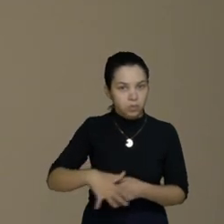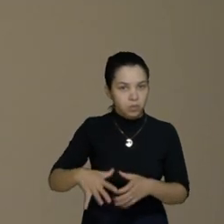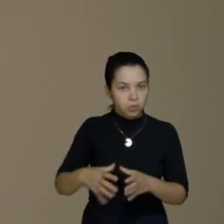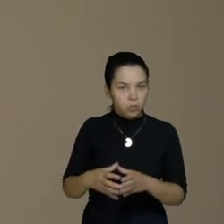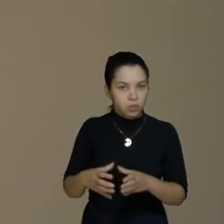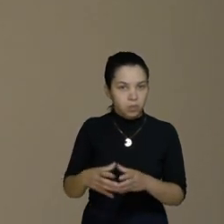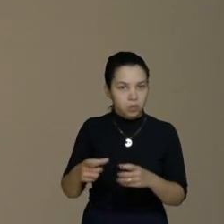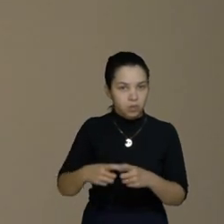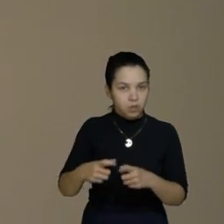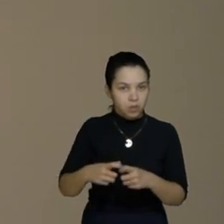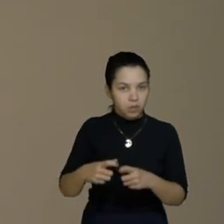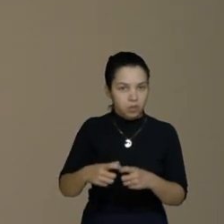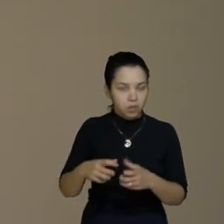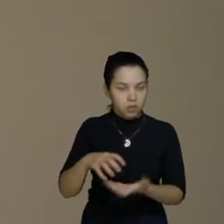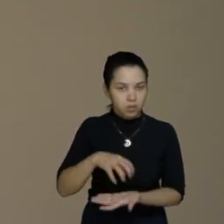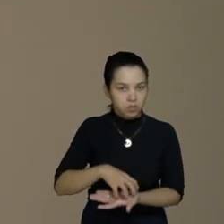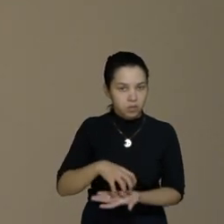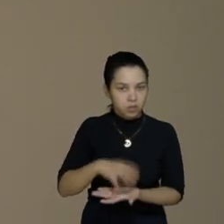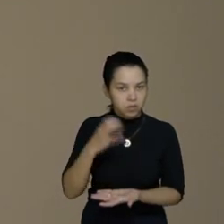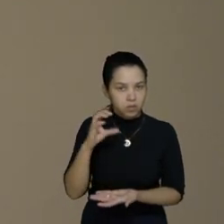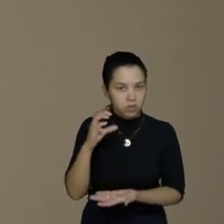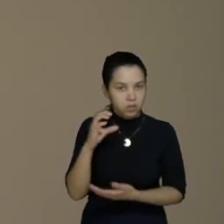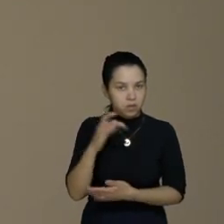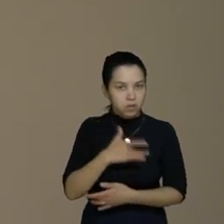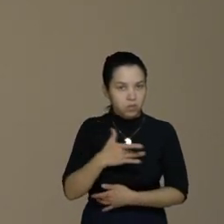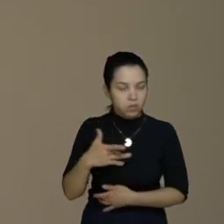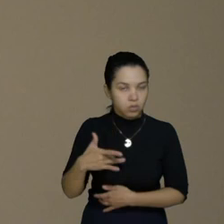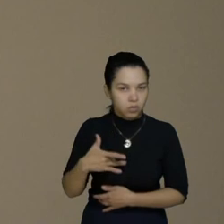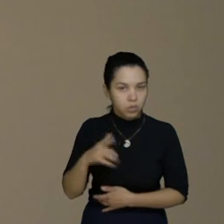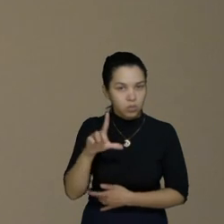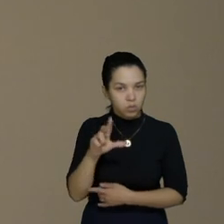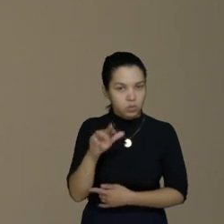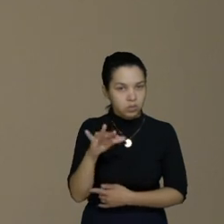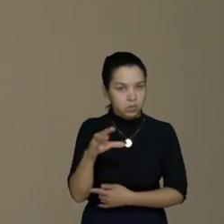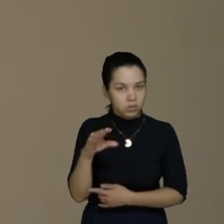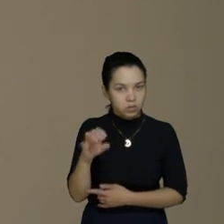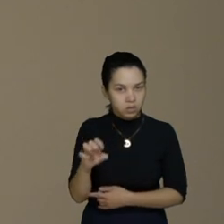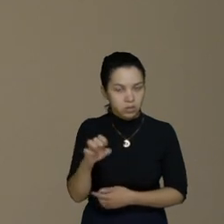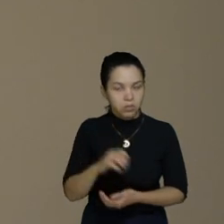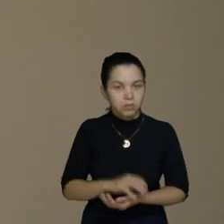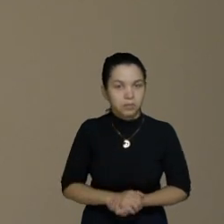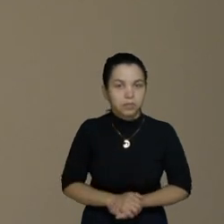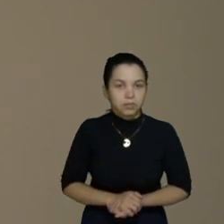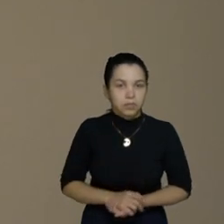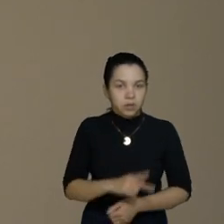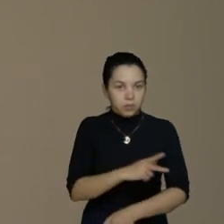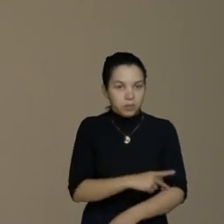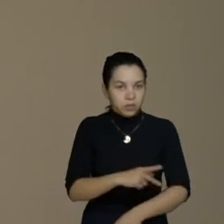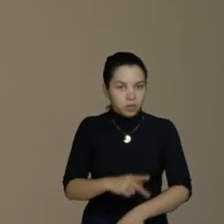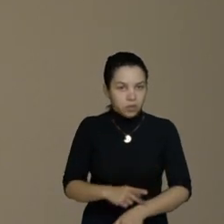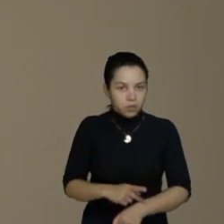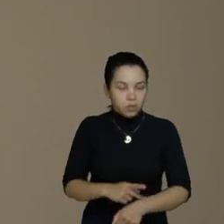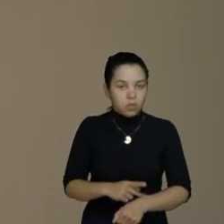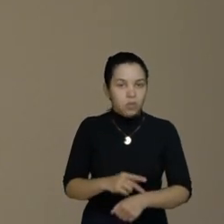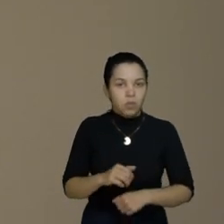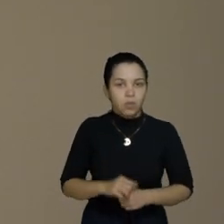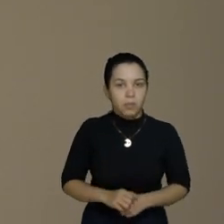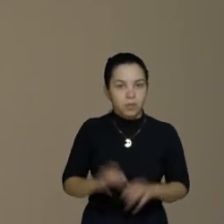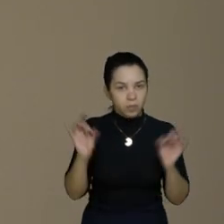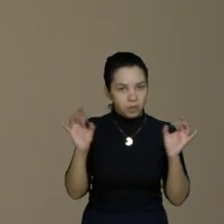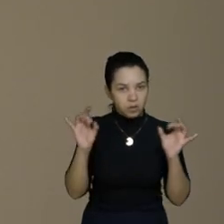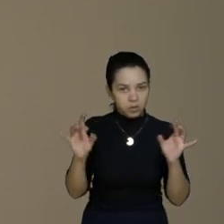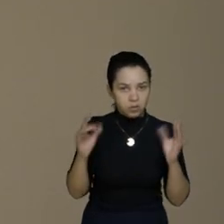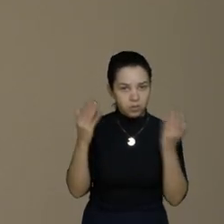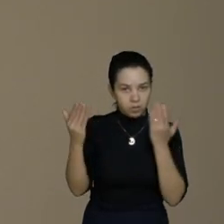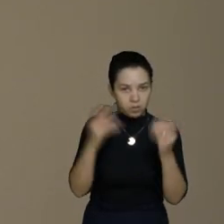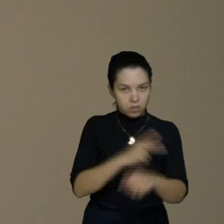da Saúde Luciane é pedagoga e especialista em psicopedagogia atuou como professora de educação infantil